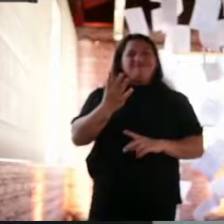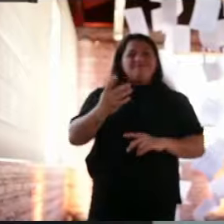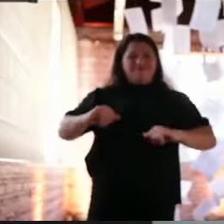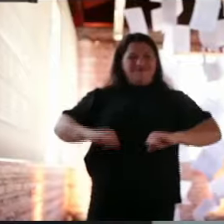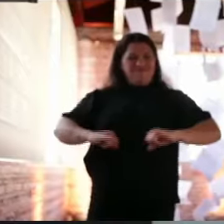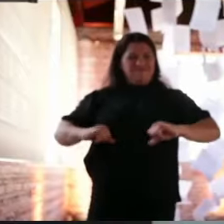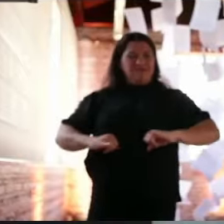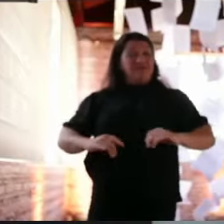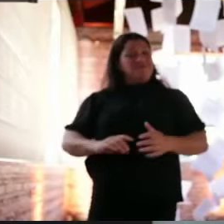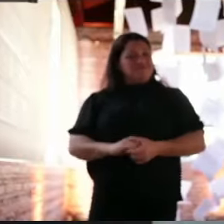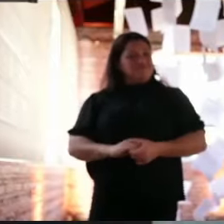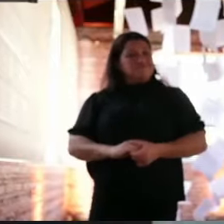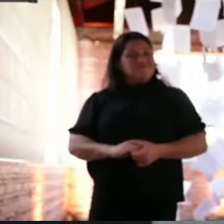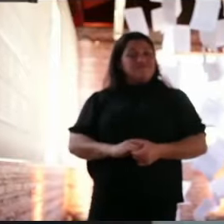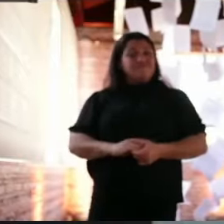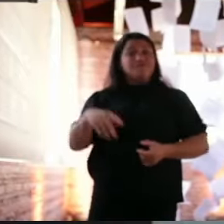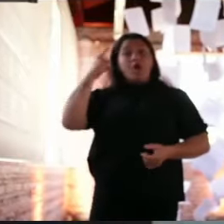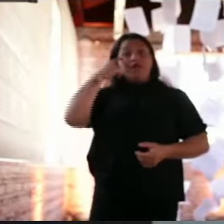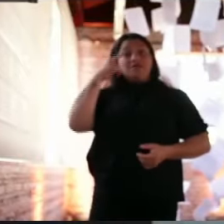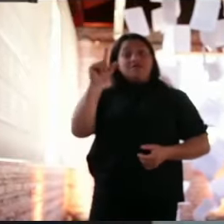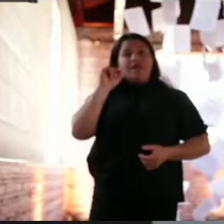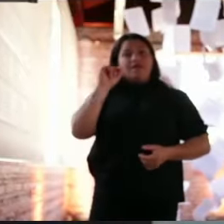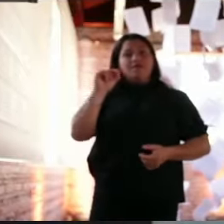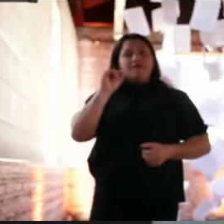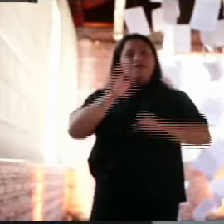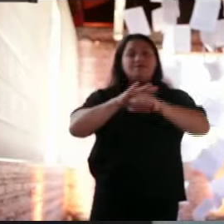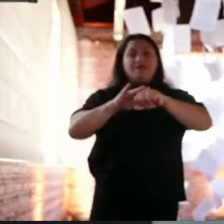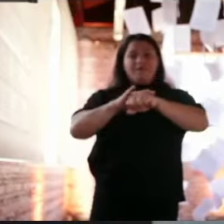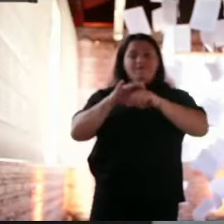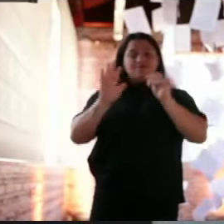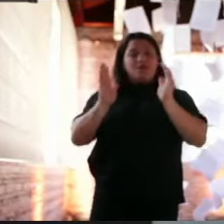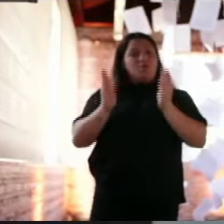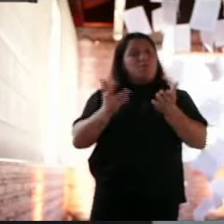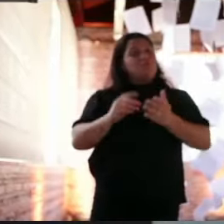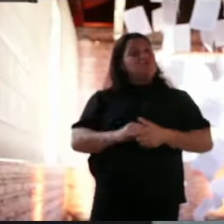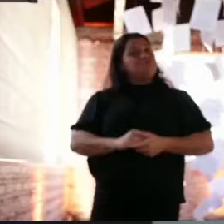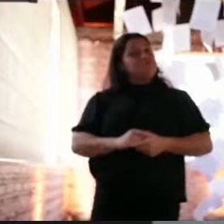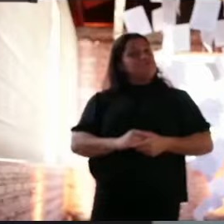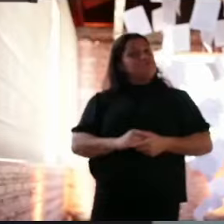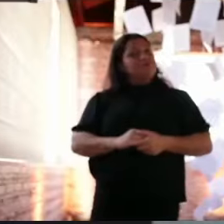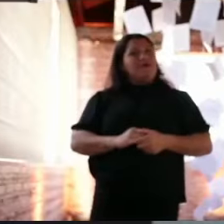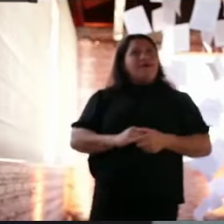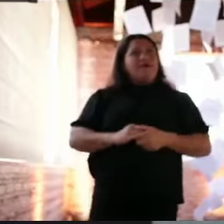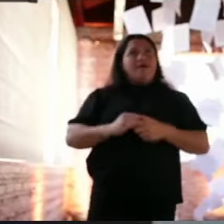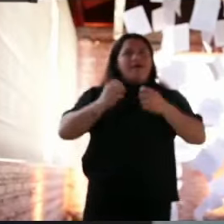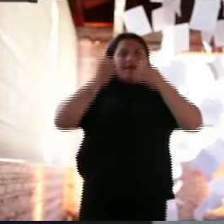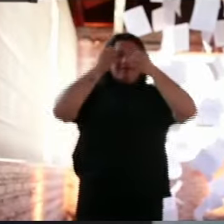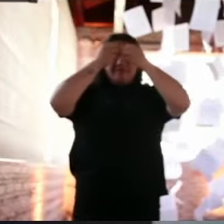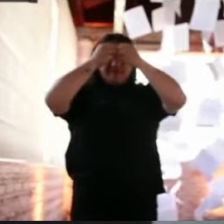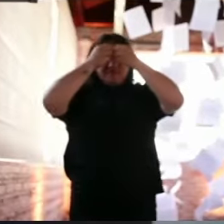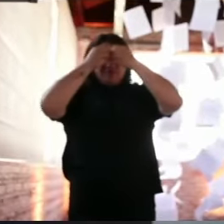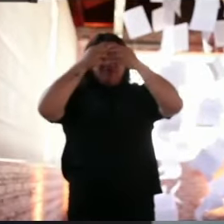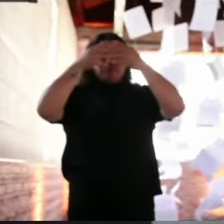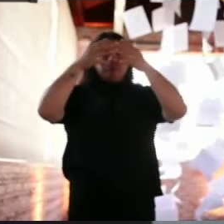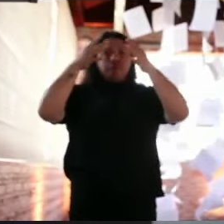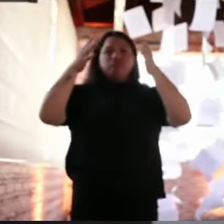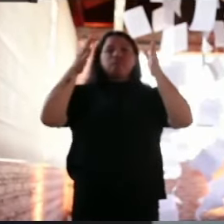nesse lugar né então a ideia dessa conversa hoje é desmontando um pouquinho